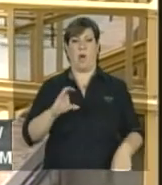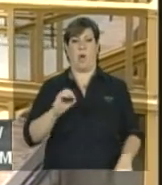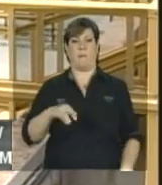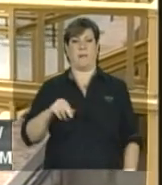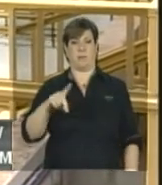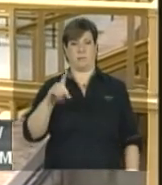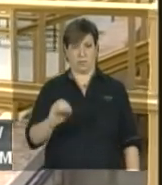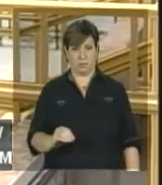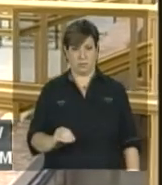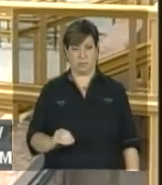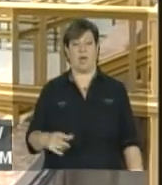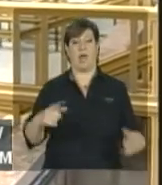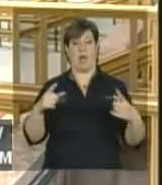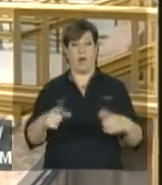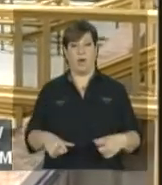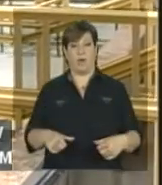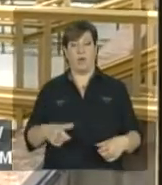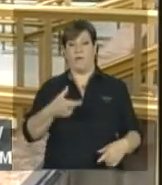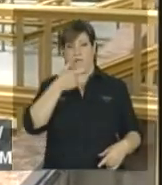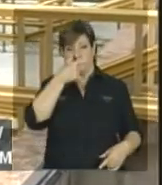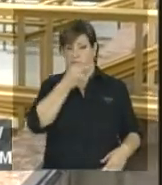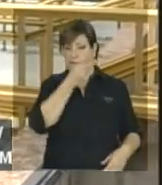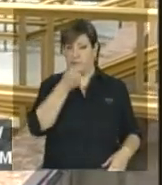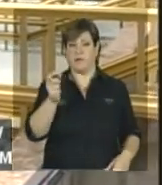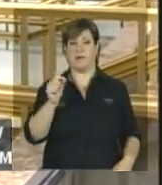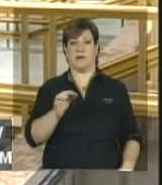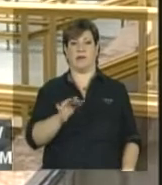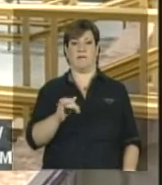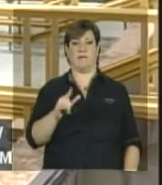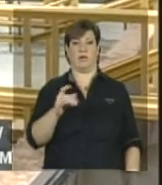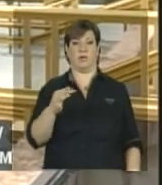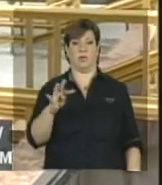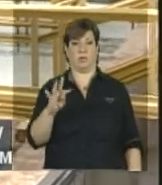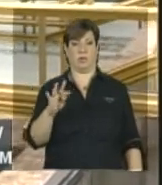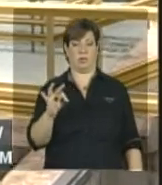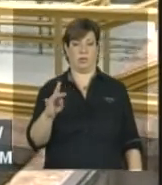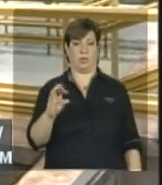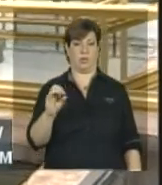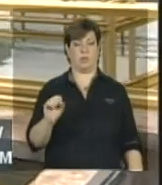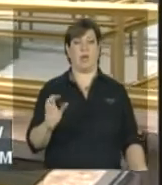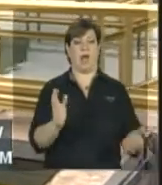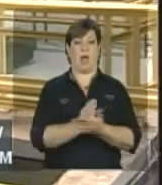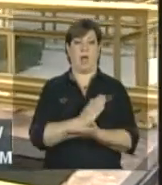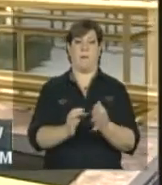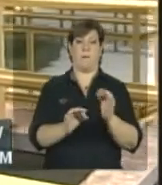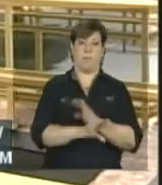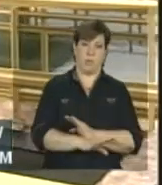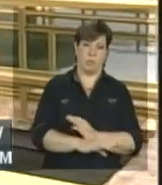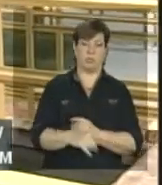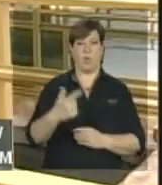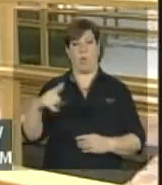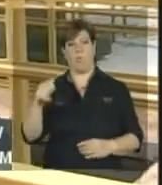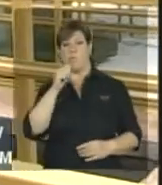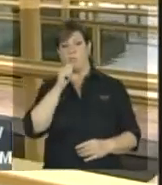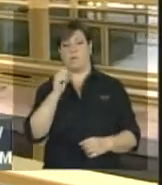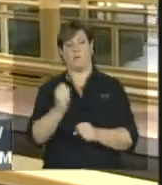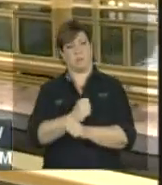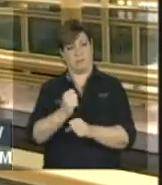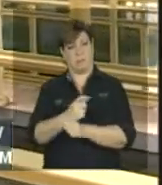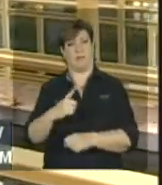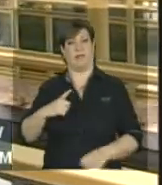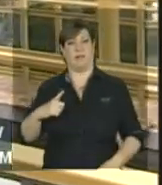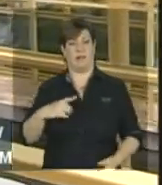vão ver os que são chamados filtros ascendentes e descendentes. Uns já estão prontos, outros estão em